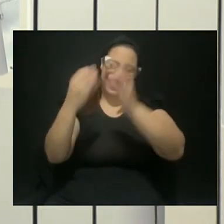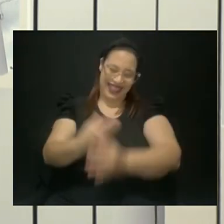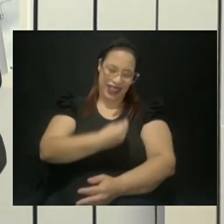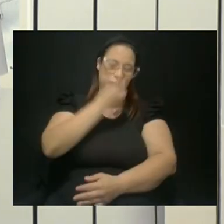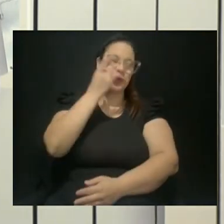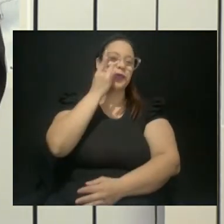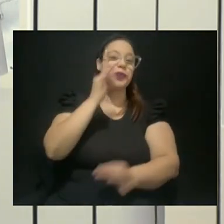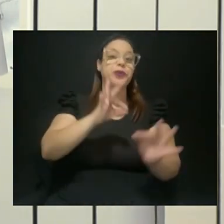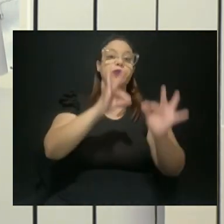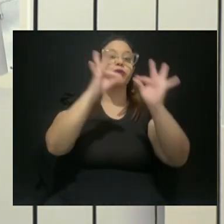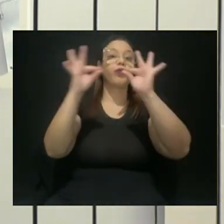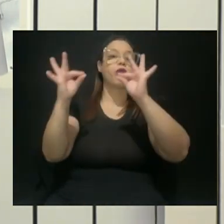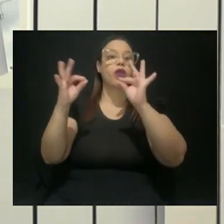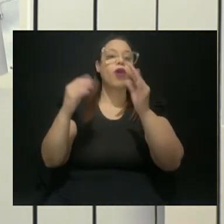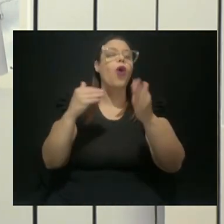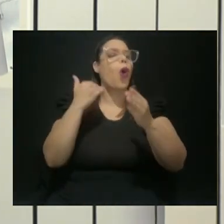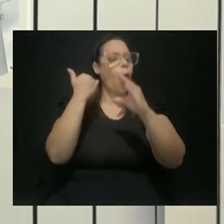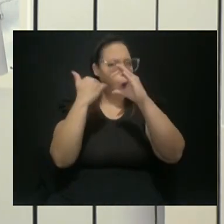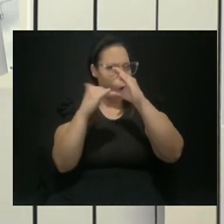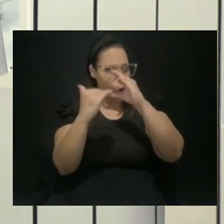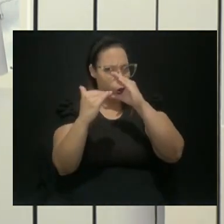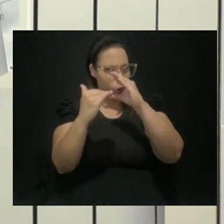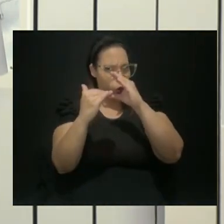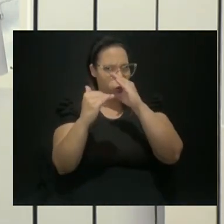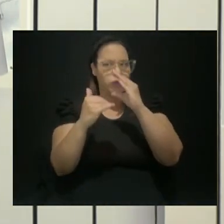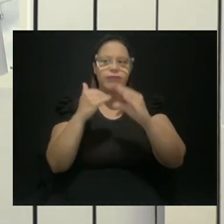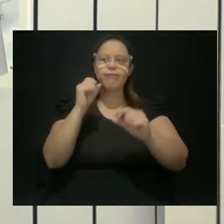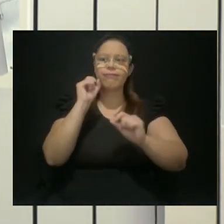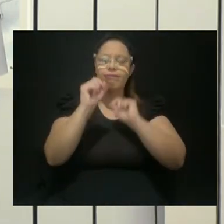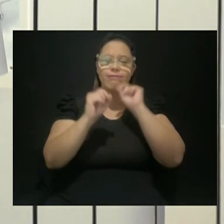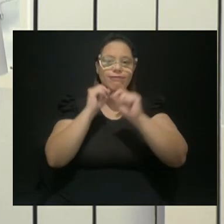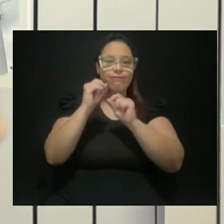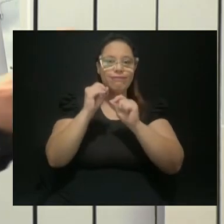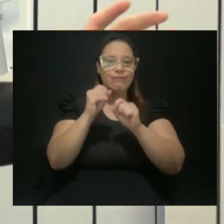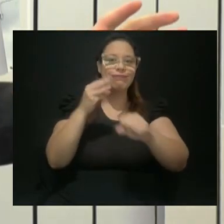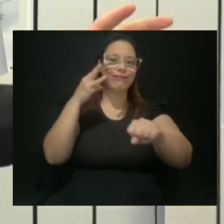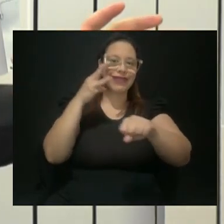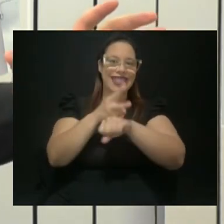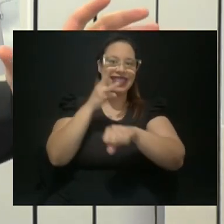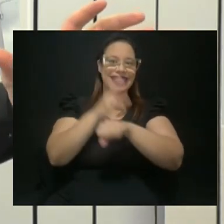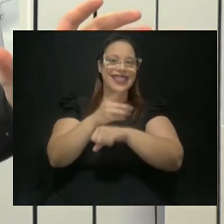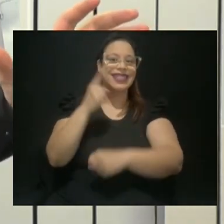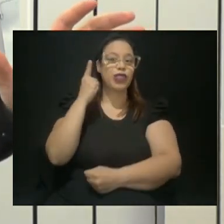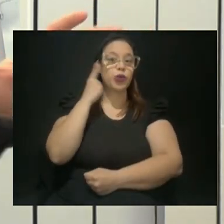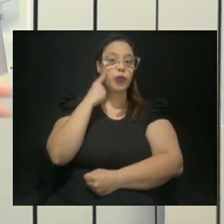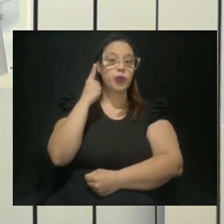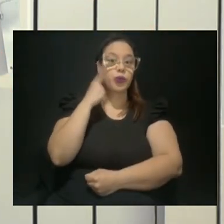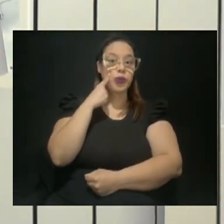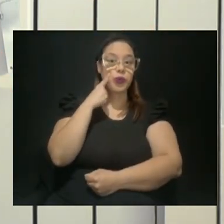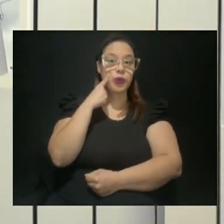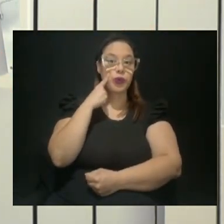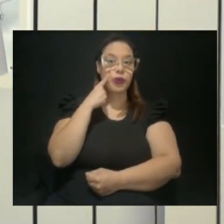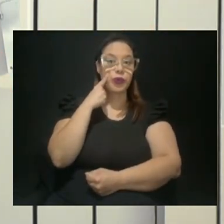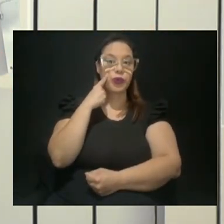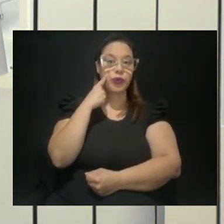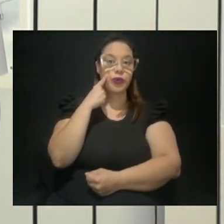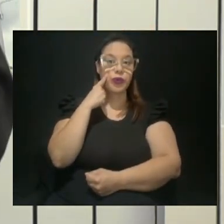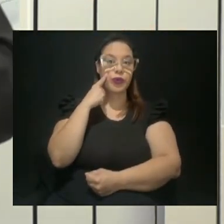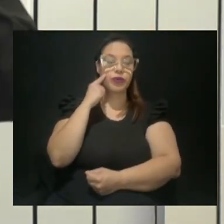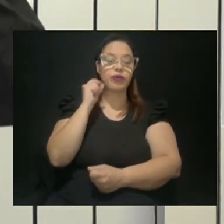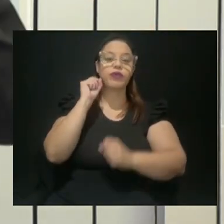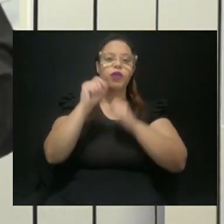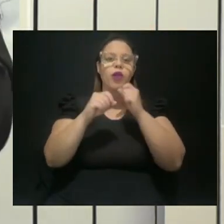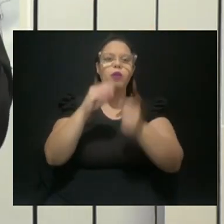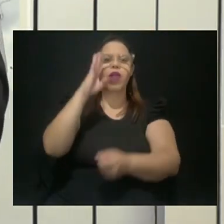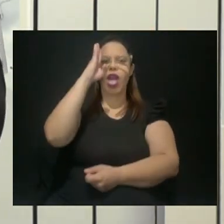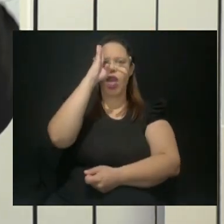E participe, mande a sua mensagem para o número do nosso WhatsApp, 19 é o nosso DDD. Para você que é de Campinas e